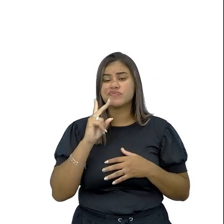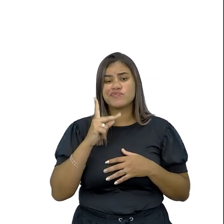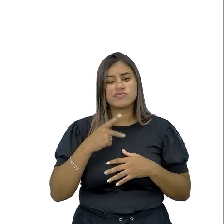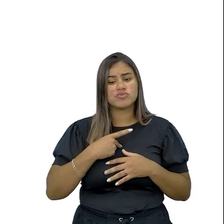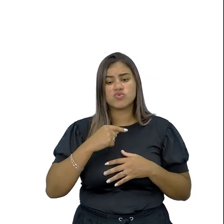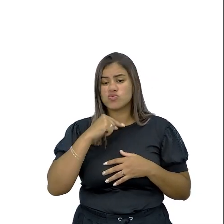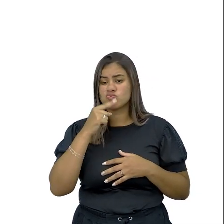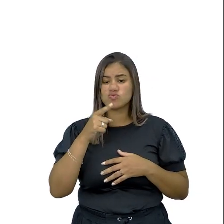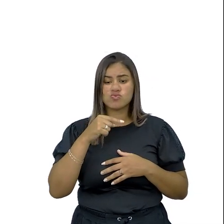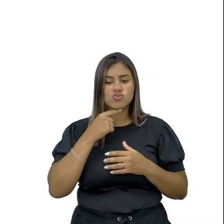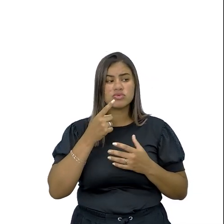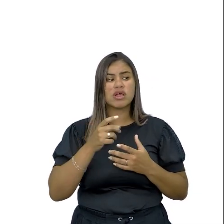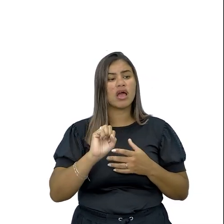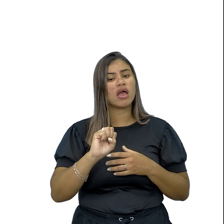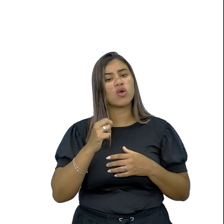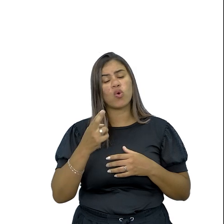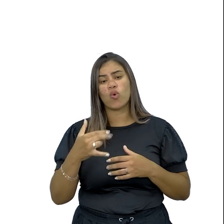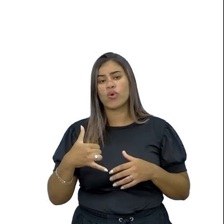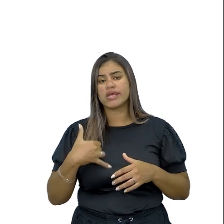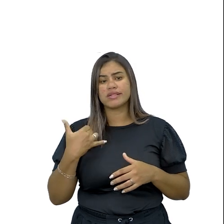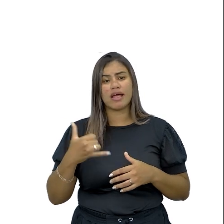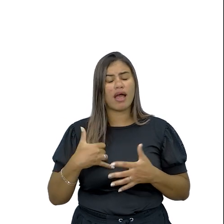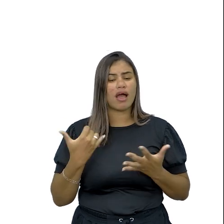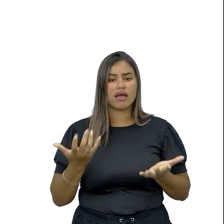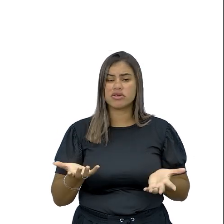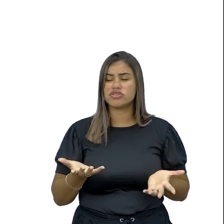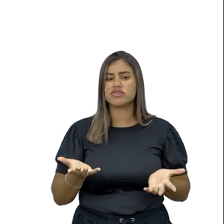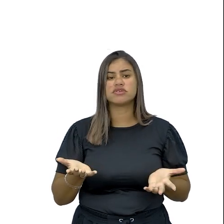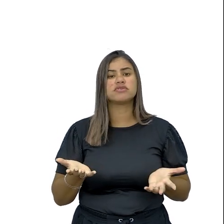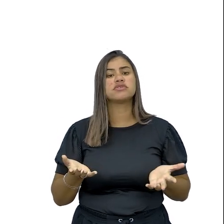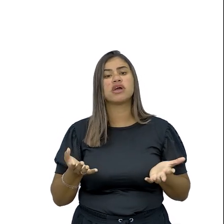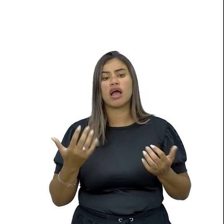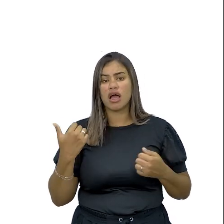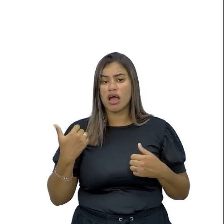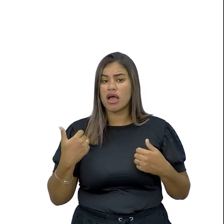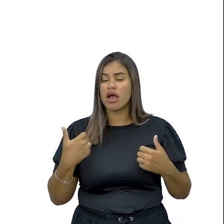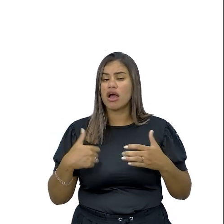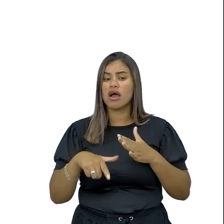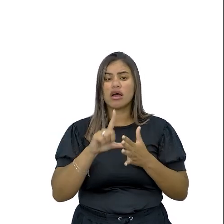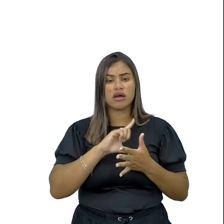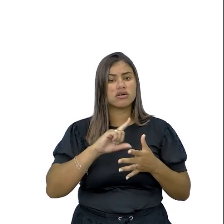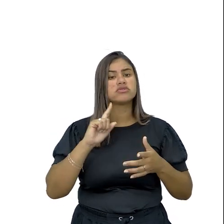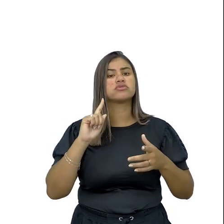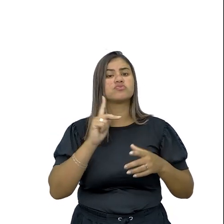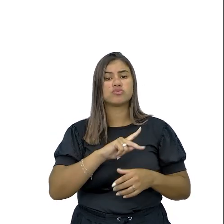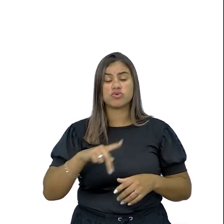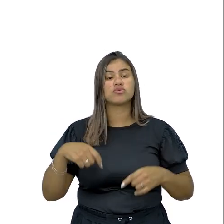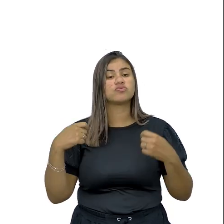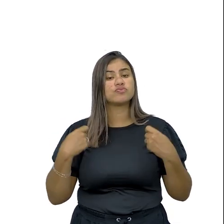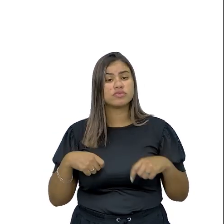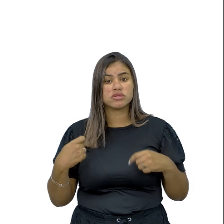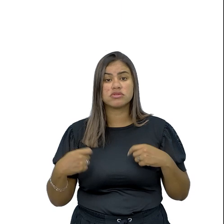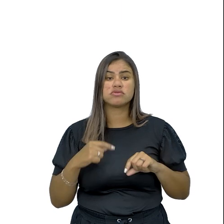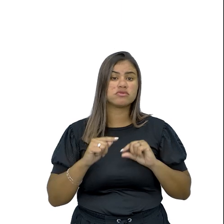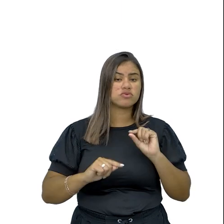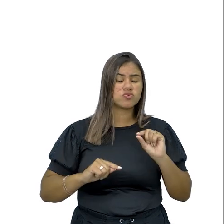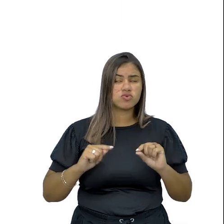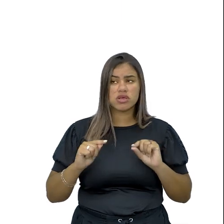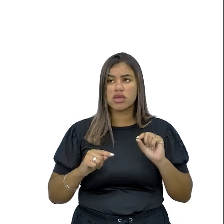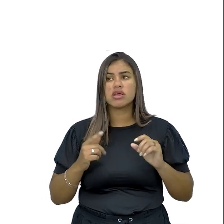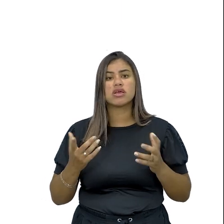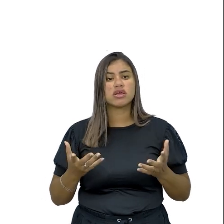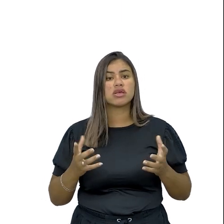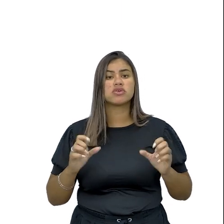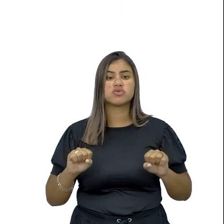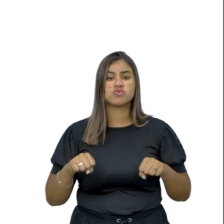de faixa etária mesmo, às vezes é necessário que o professor tenha um maior grau